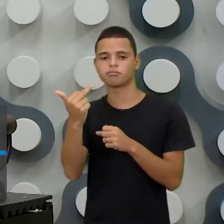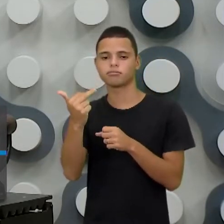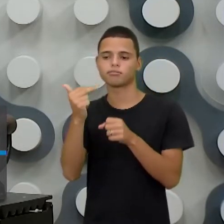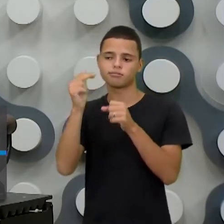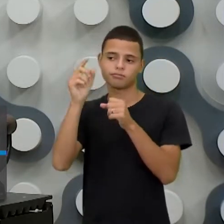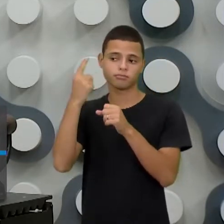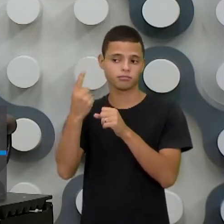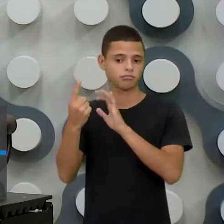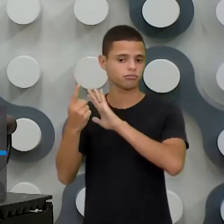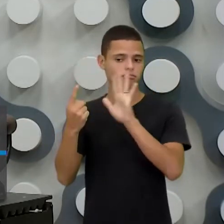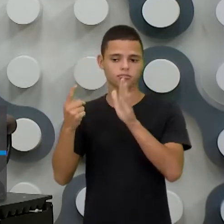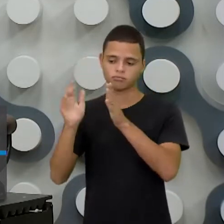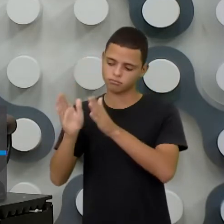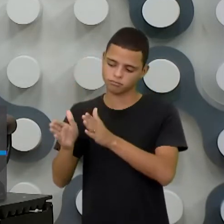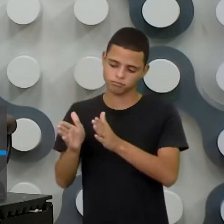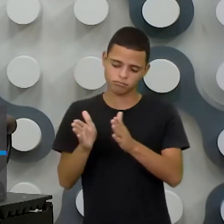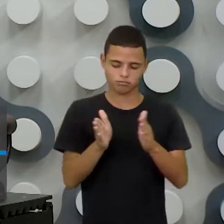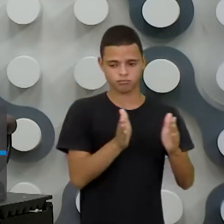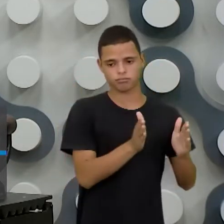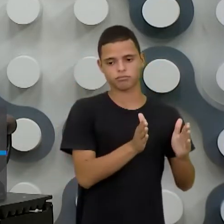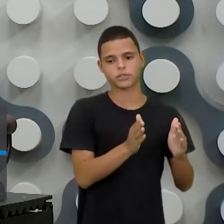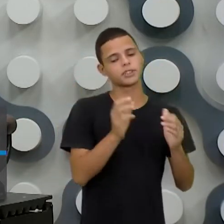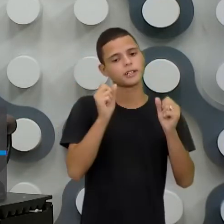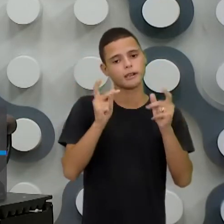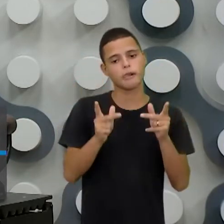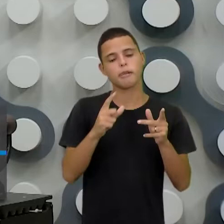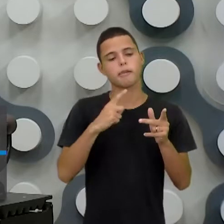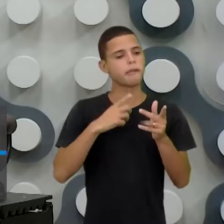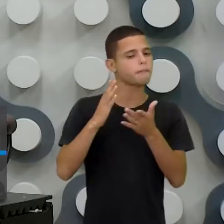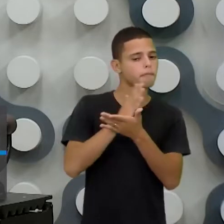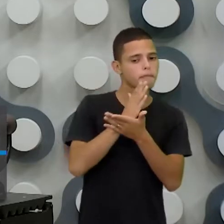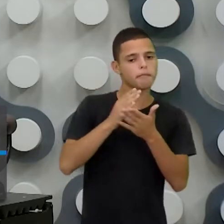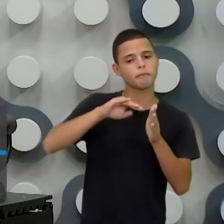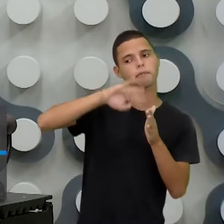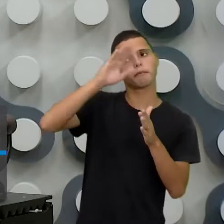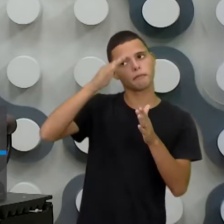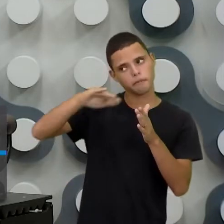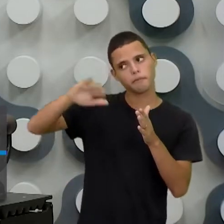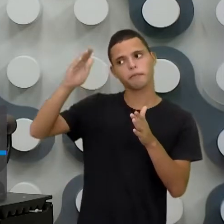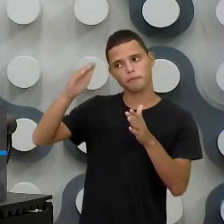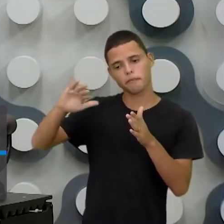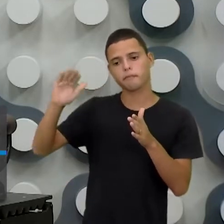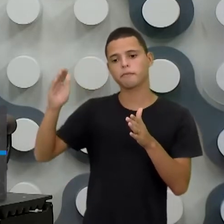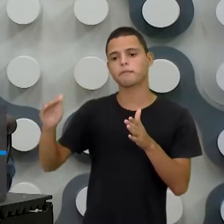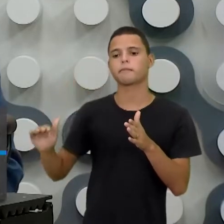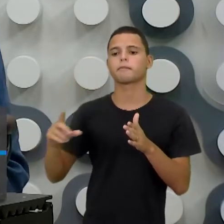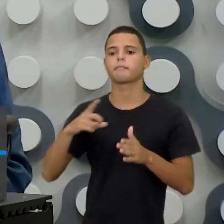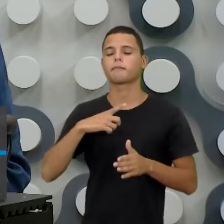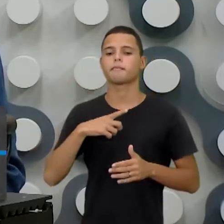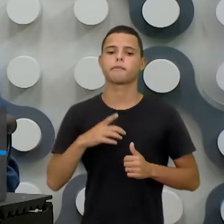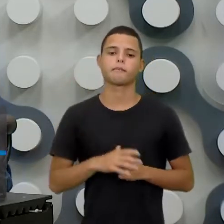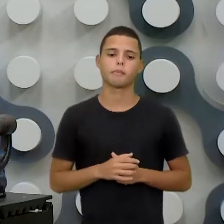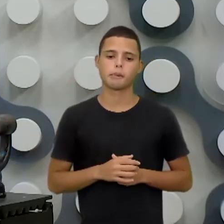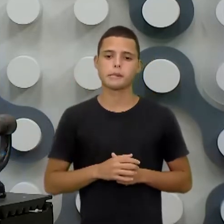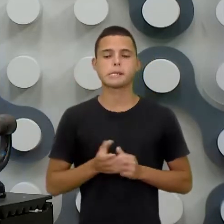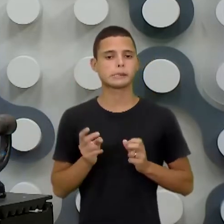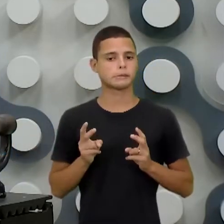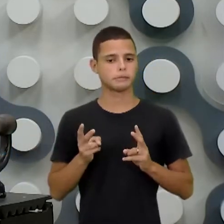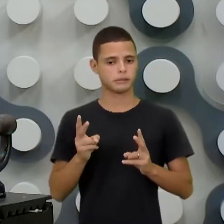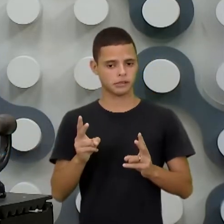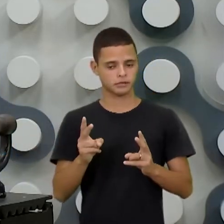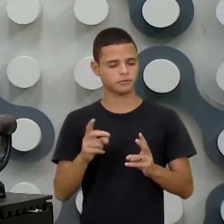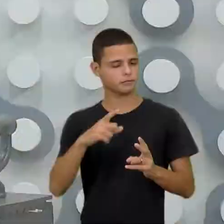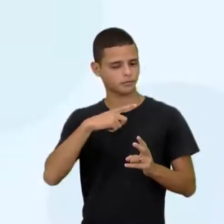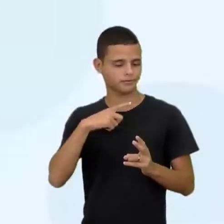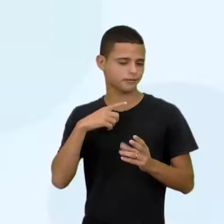é uniforme, como a gente falou, tá bom? Ele vai ter aí as variedades, tá bom? Então, continuando, a gente tem aí